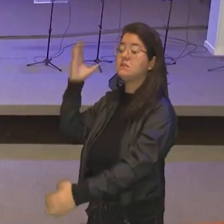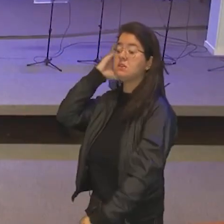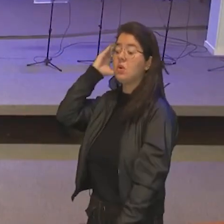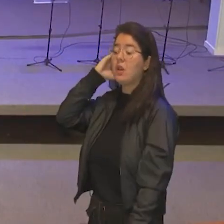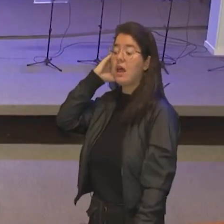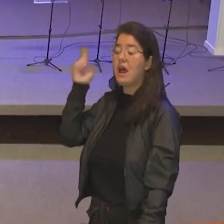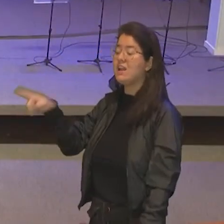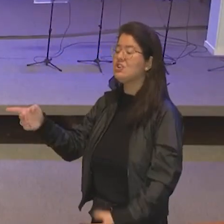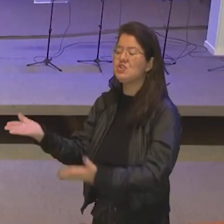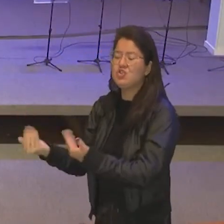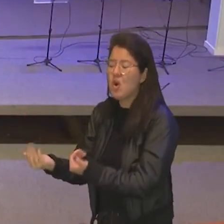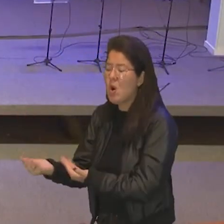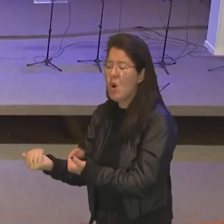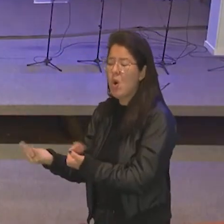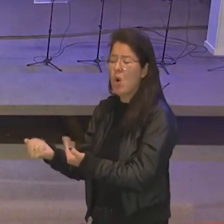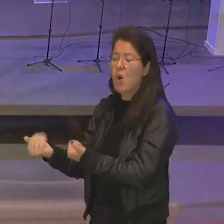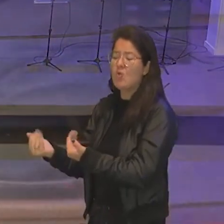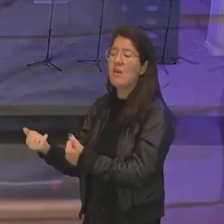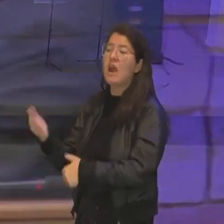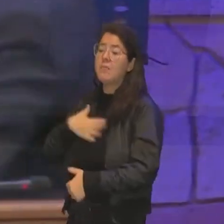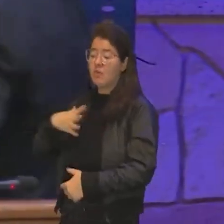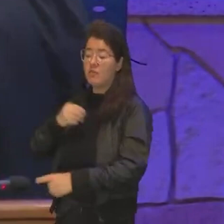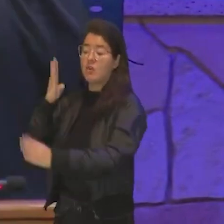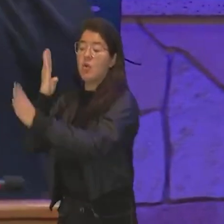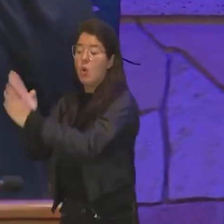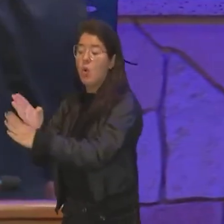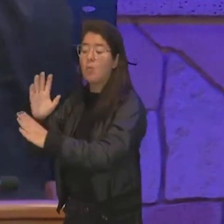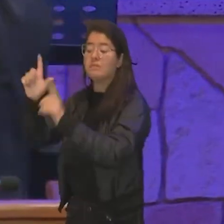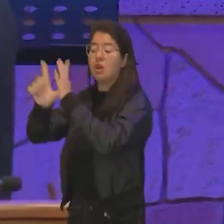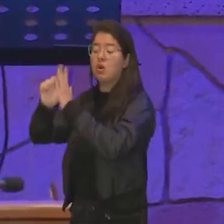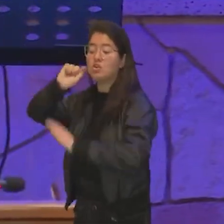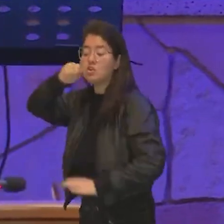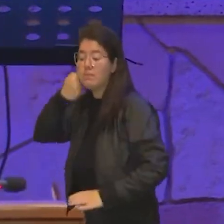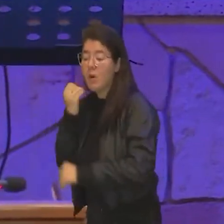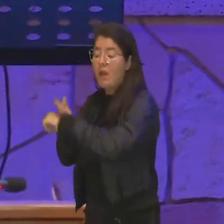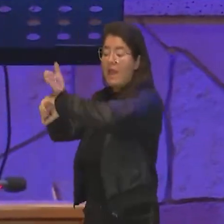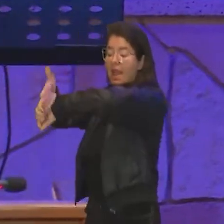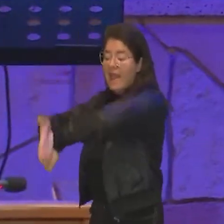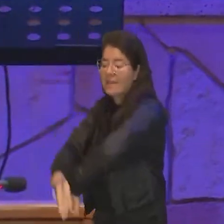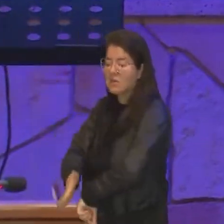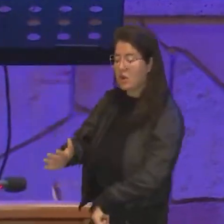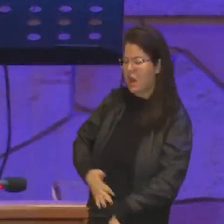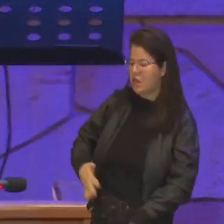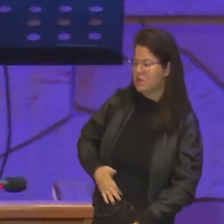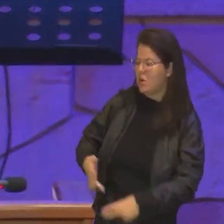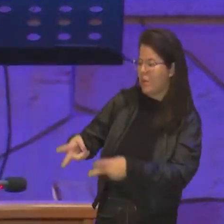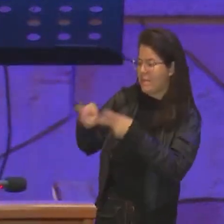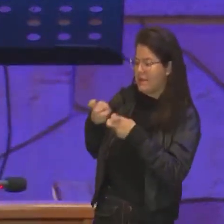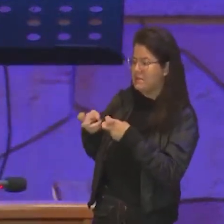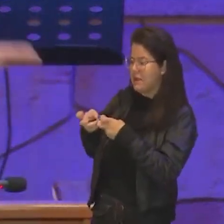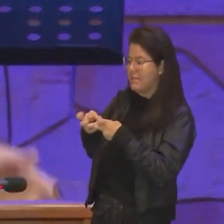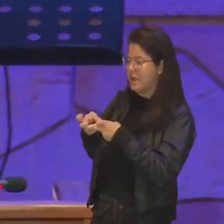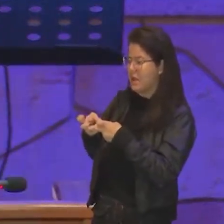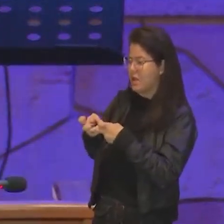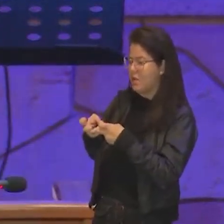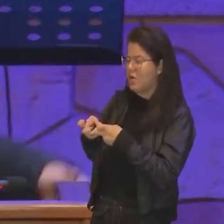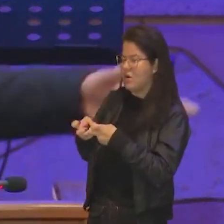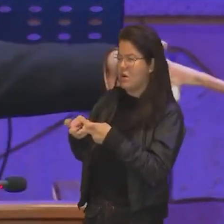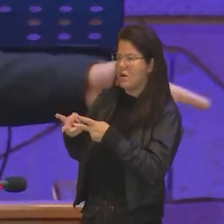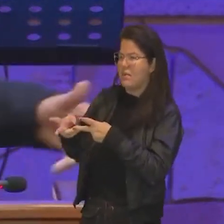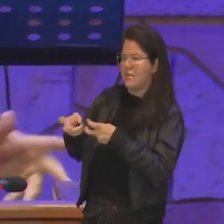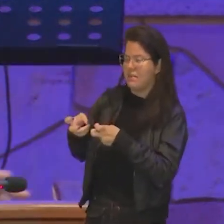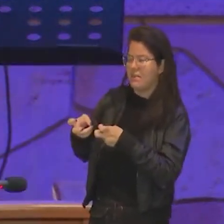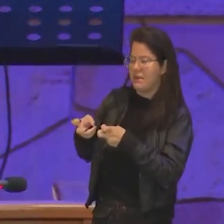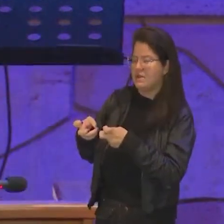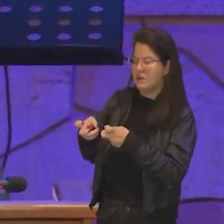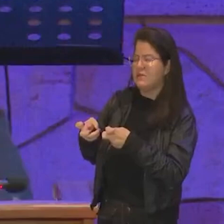e de repente ele encontra uma padaria, e ele entra naquela padaria, e o ladrão percebeu que ele percebeu a presença